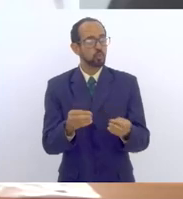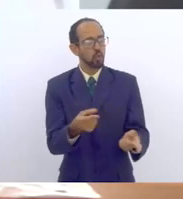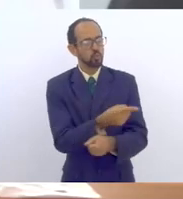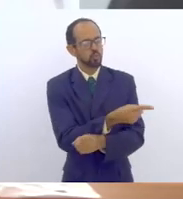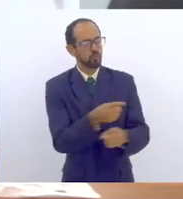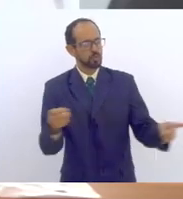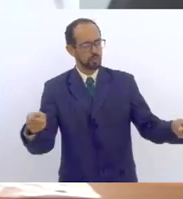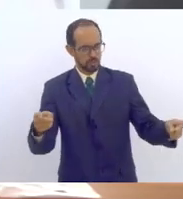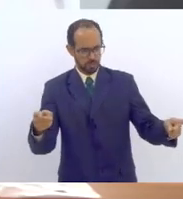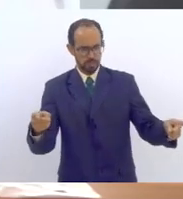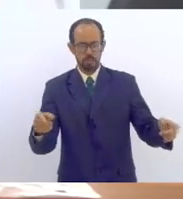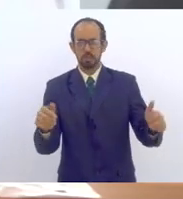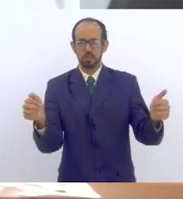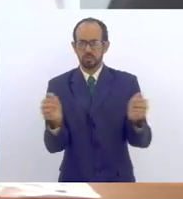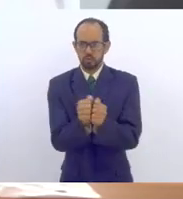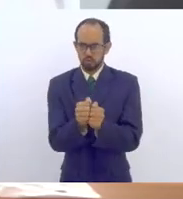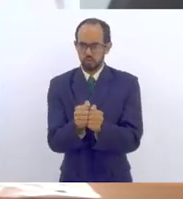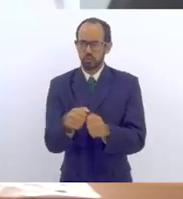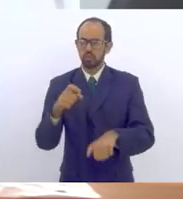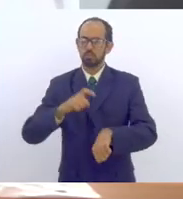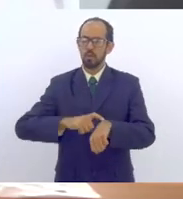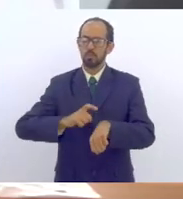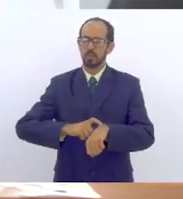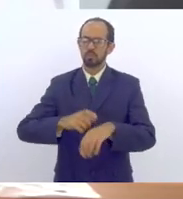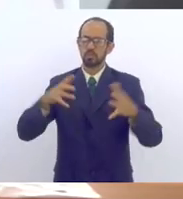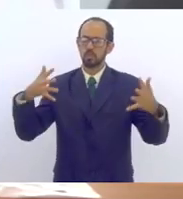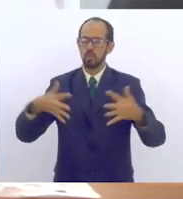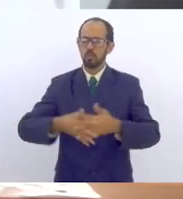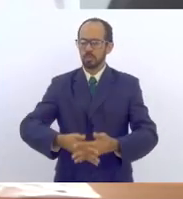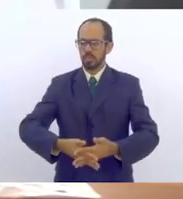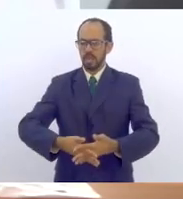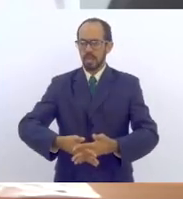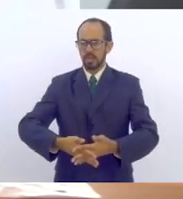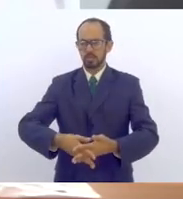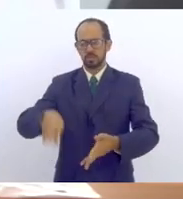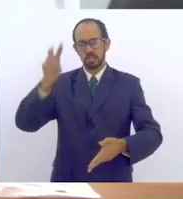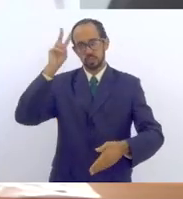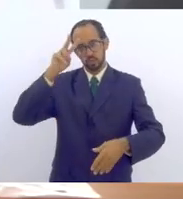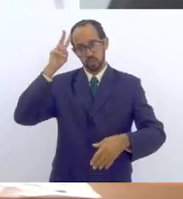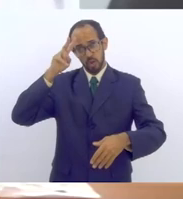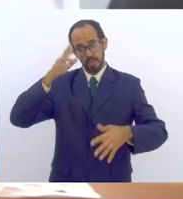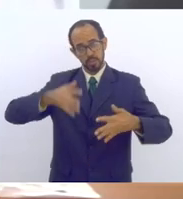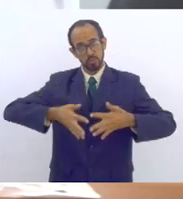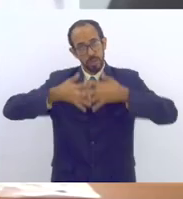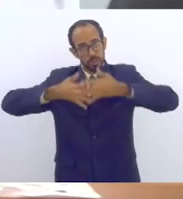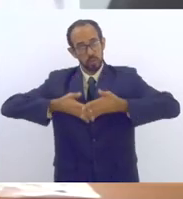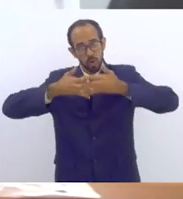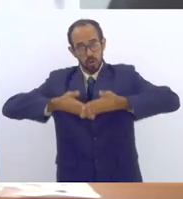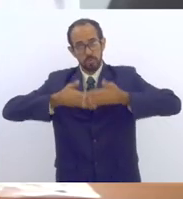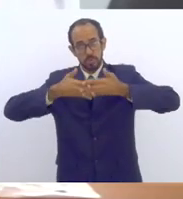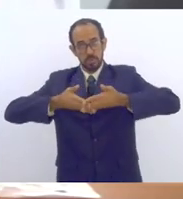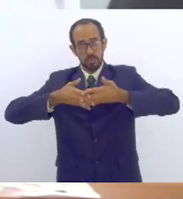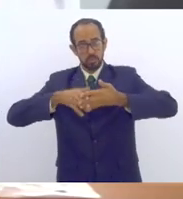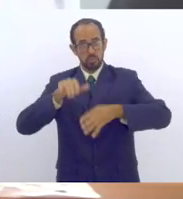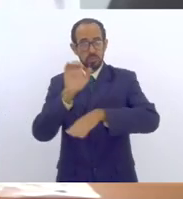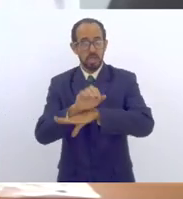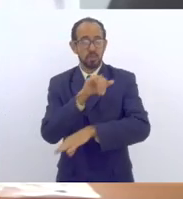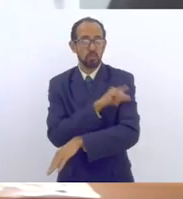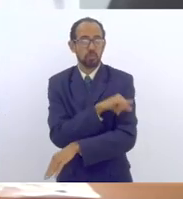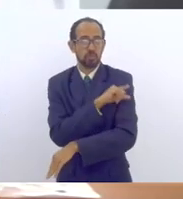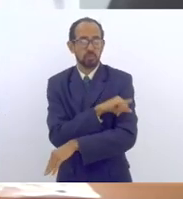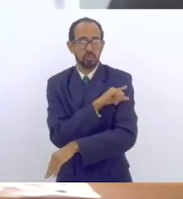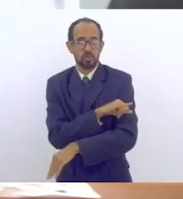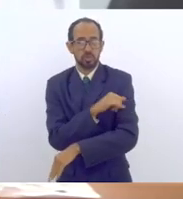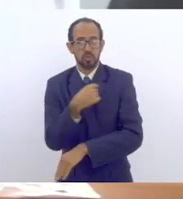os servidores da infraestrutura no momento mais difícil da história de Petrópolis desse estado nós ficamos lá os primeiros